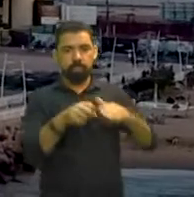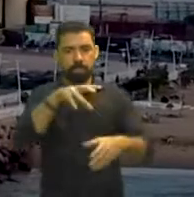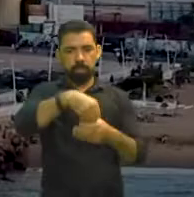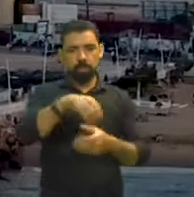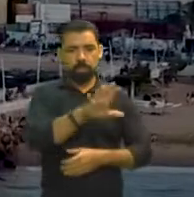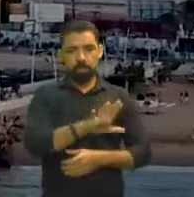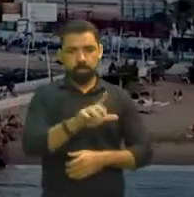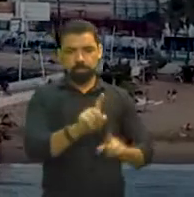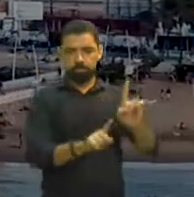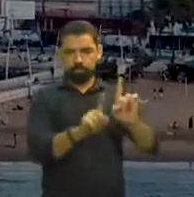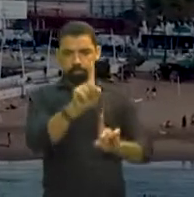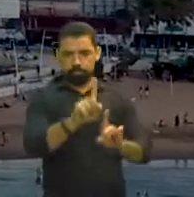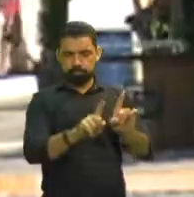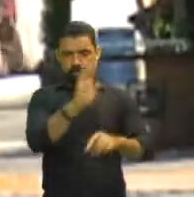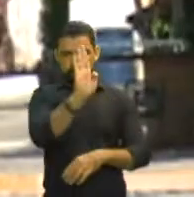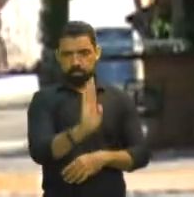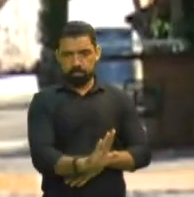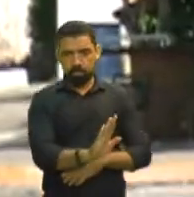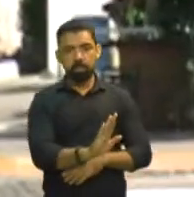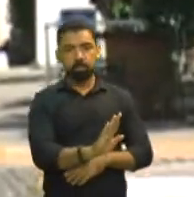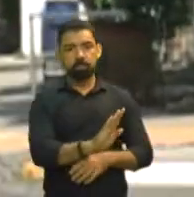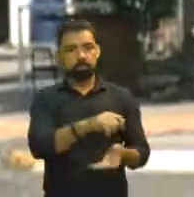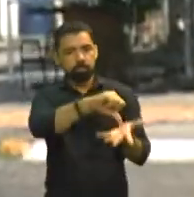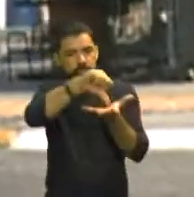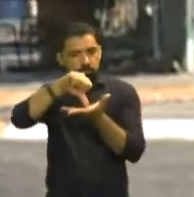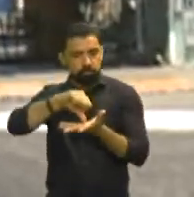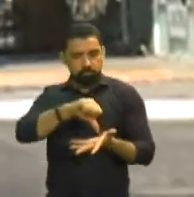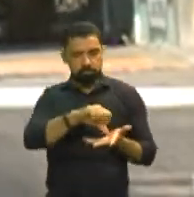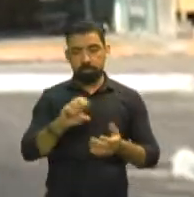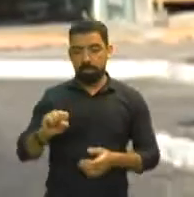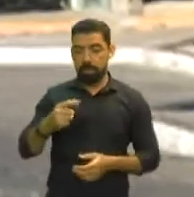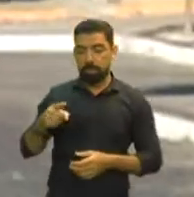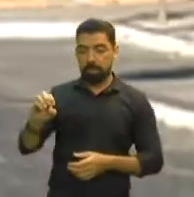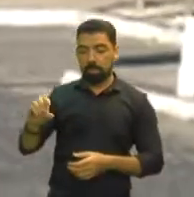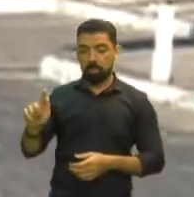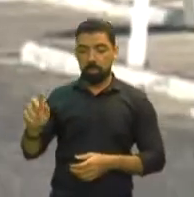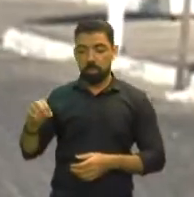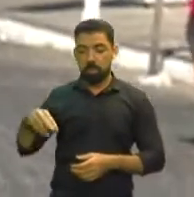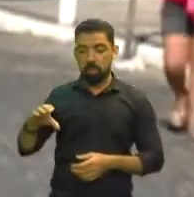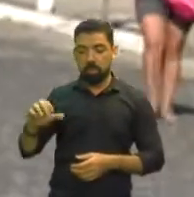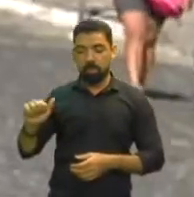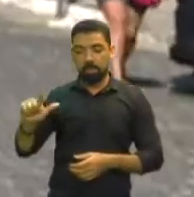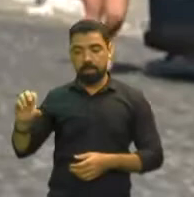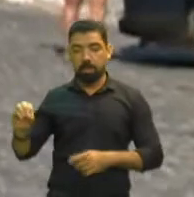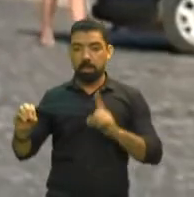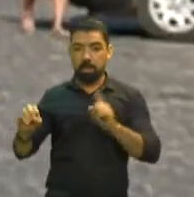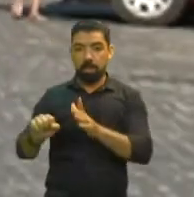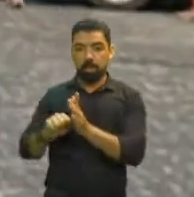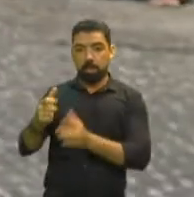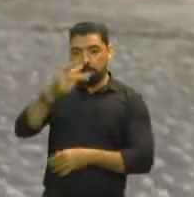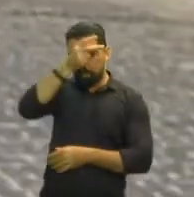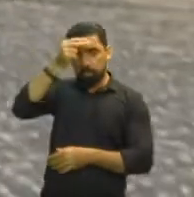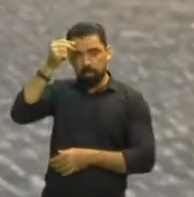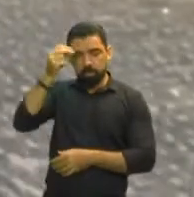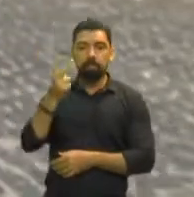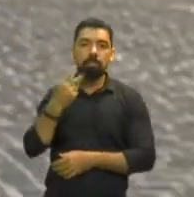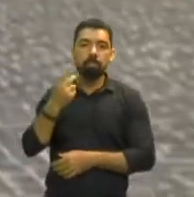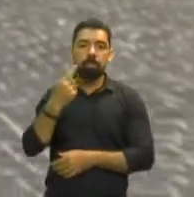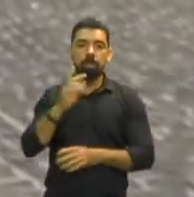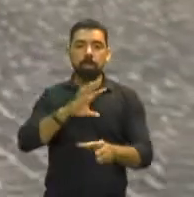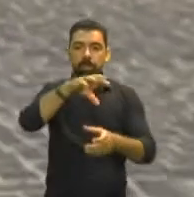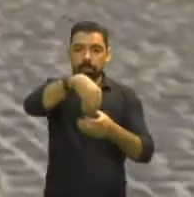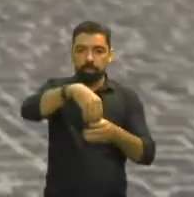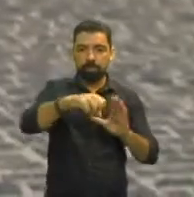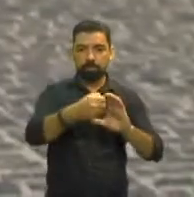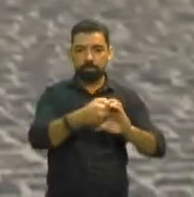per capita entre as capitais. São Gonçalo do Amarante é o primeiro município cearense a aparecer dentro desse critério,